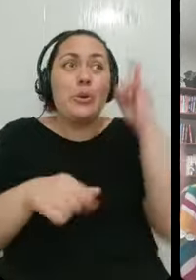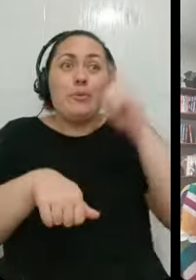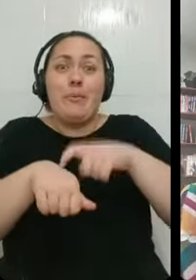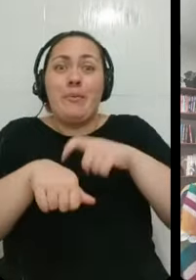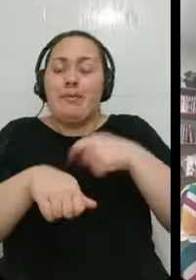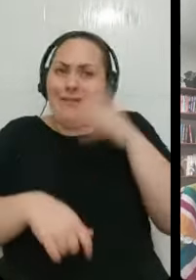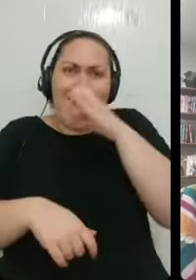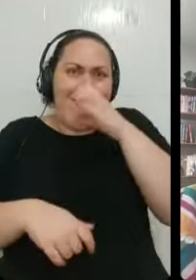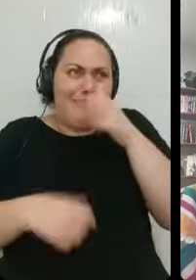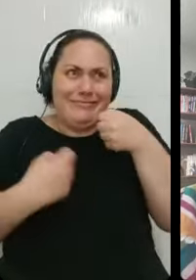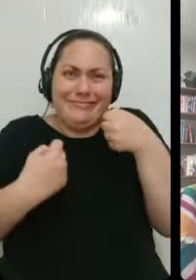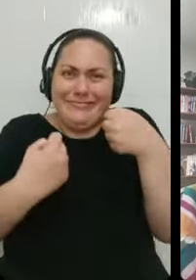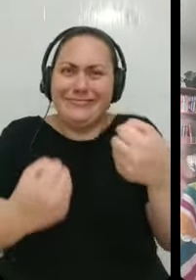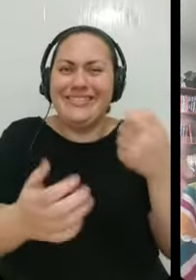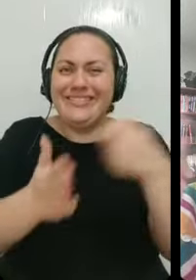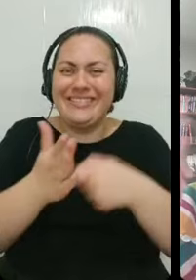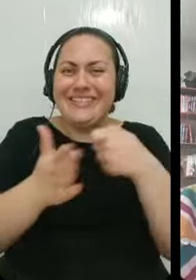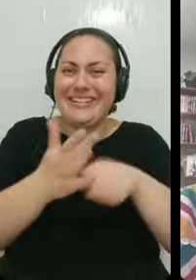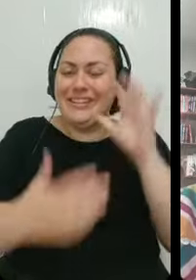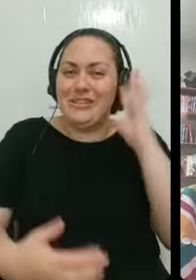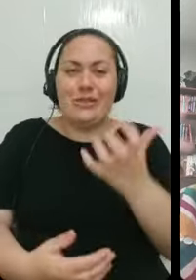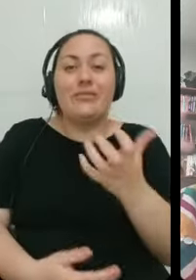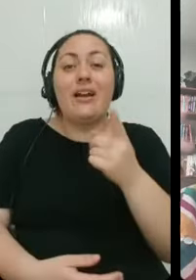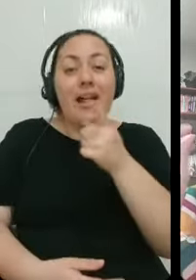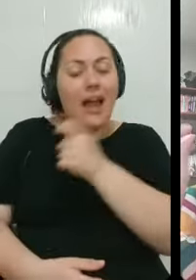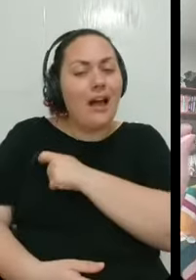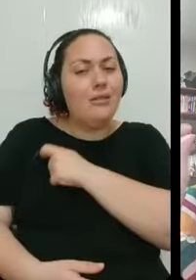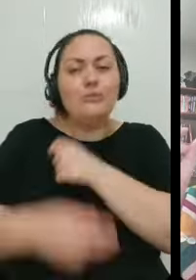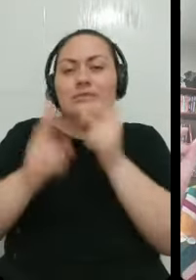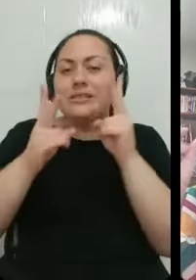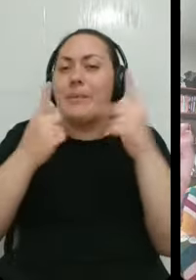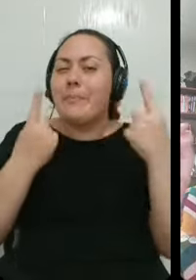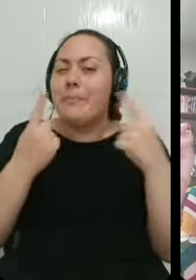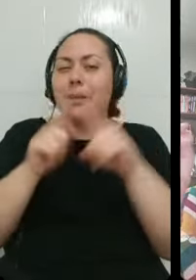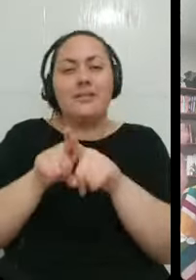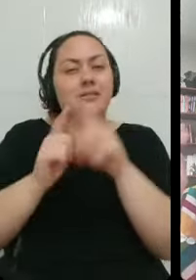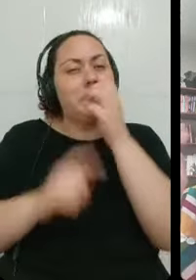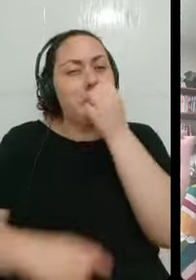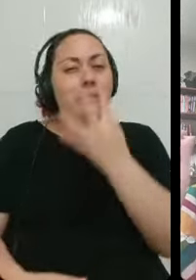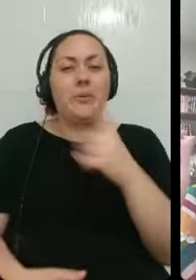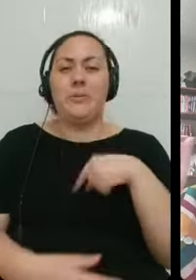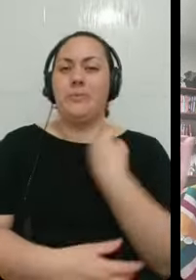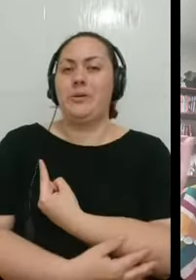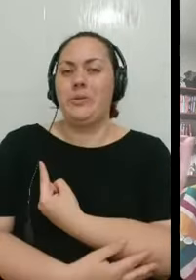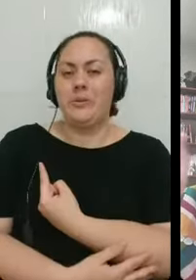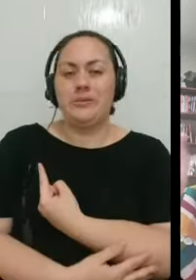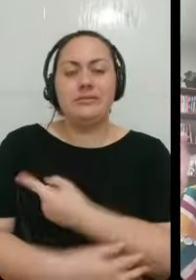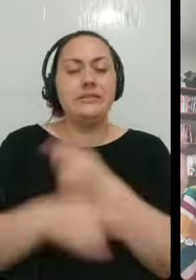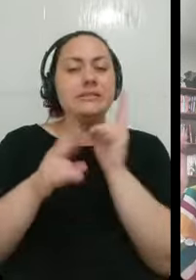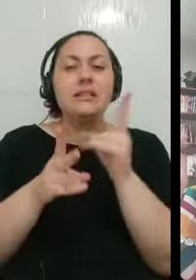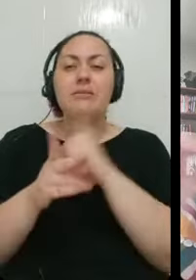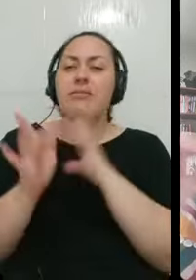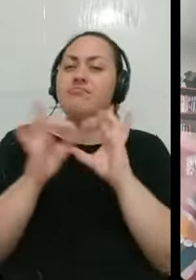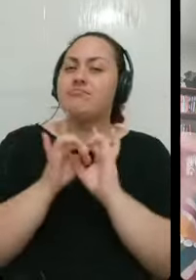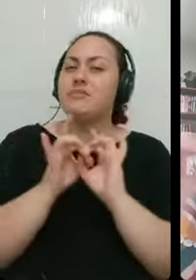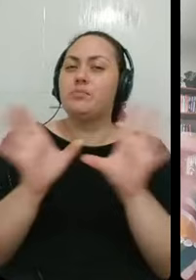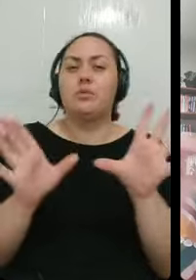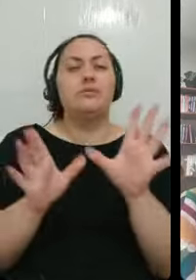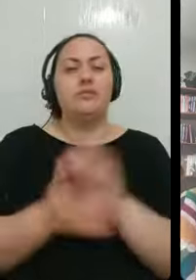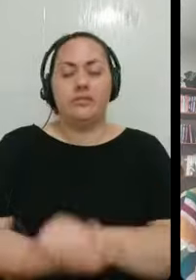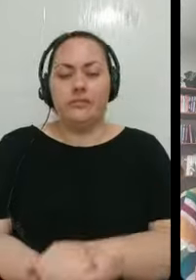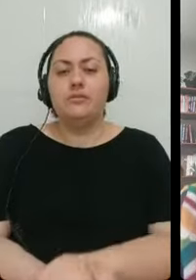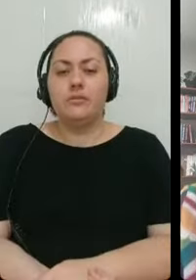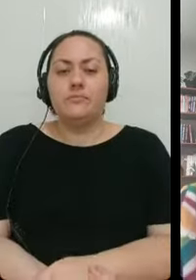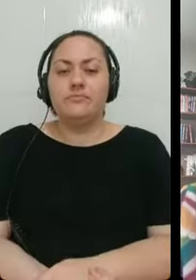gente sai correndo, né? Os alunos, nesse sentido, são muito parceiros também, né? Em se colocar à disposição, né?